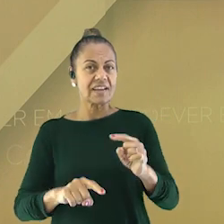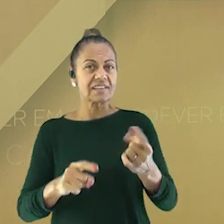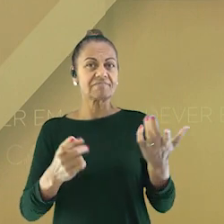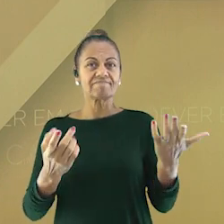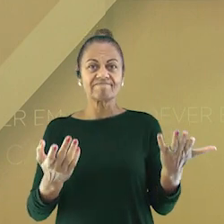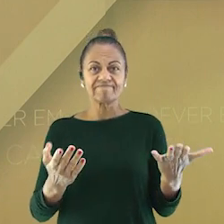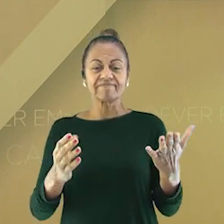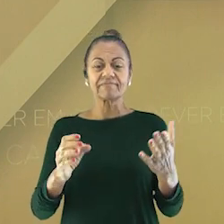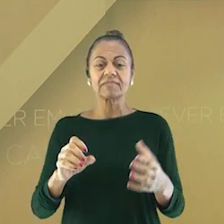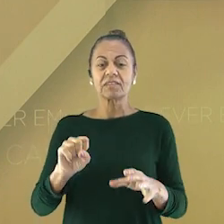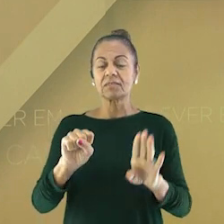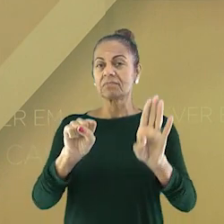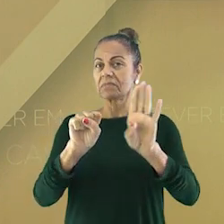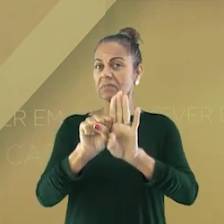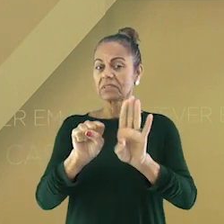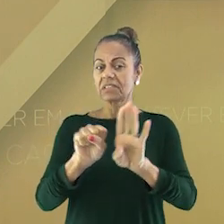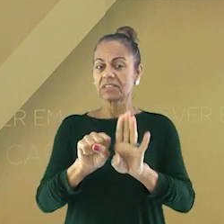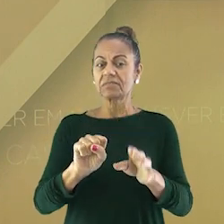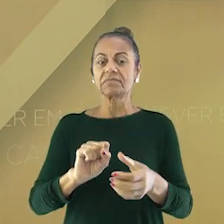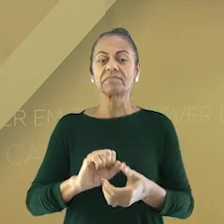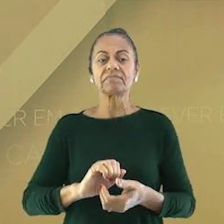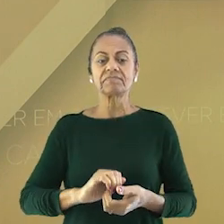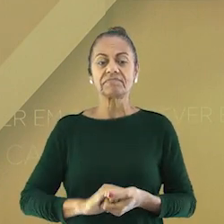ou substantivos.